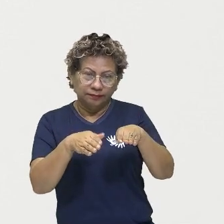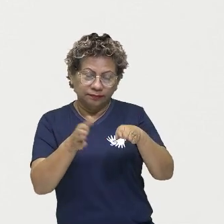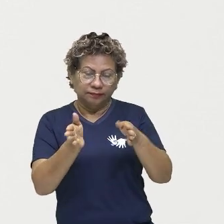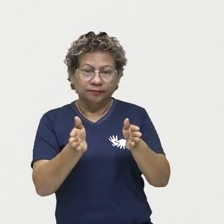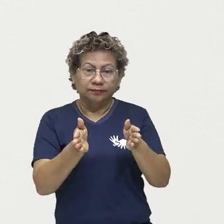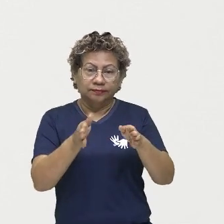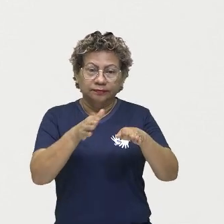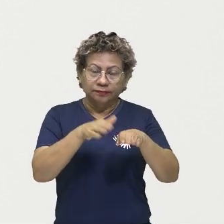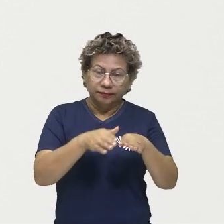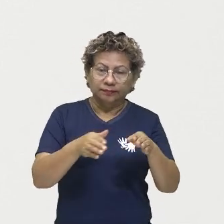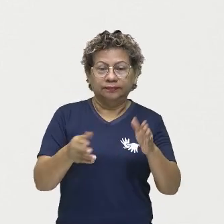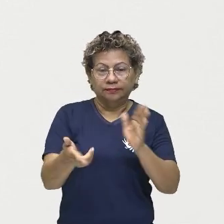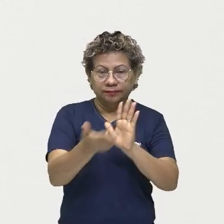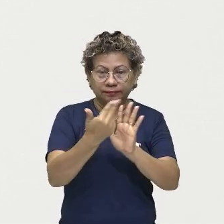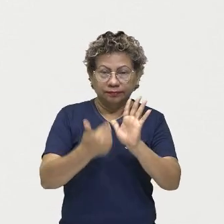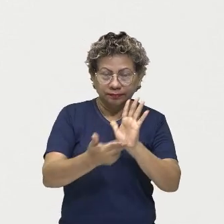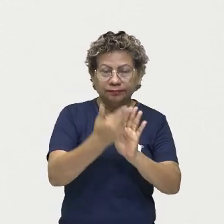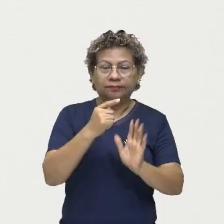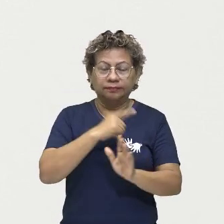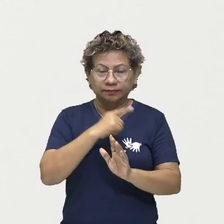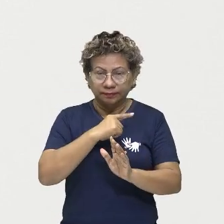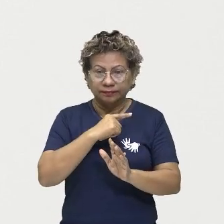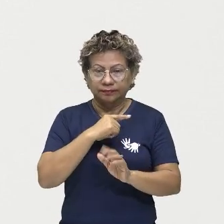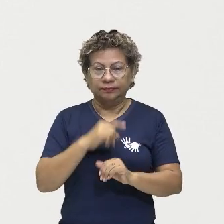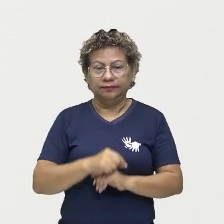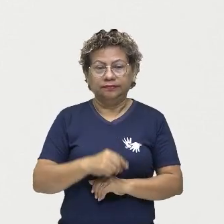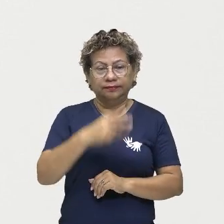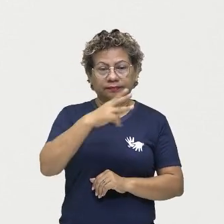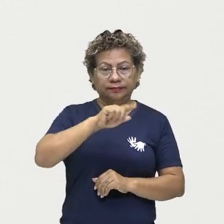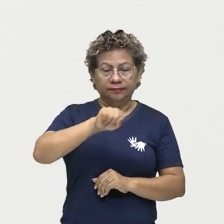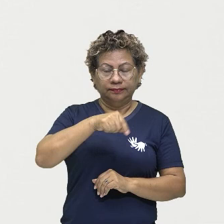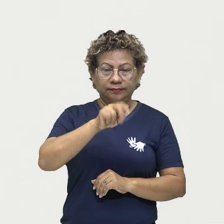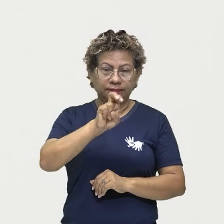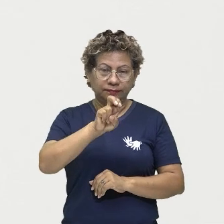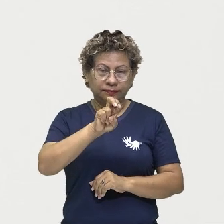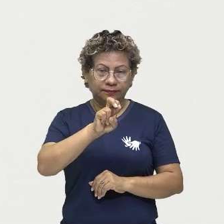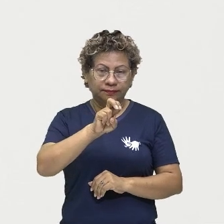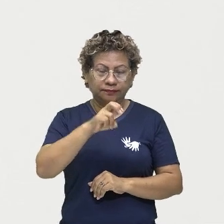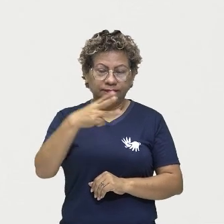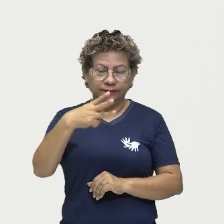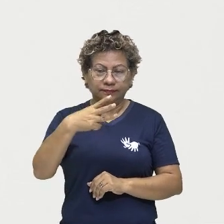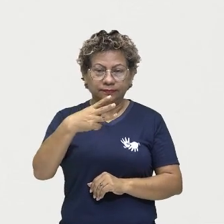segmento desse aqui, ó, passou a valer o quê?